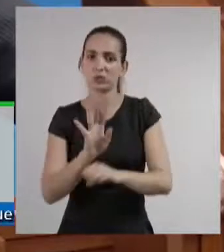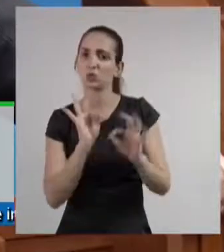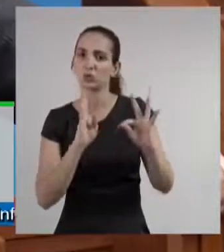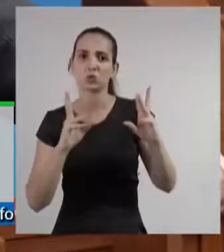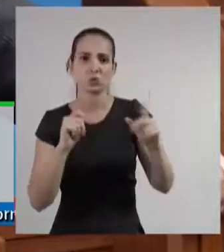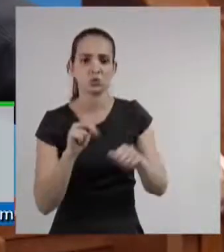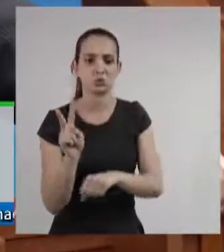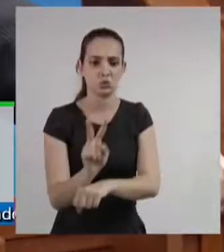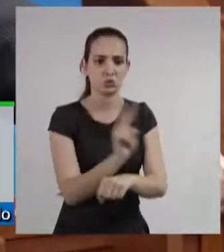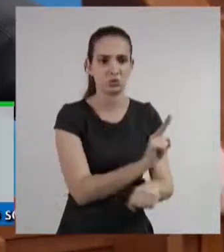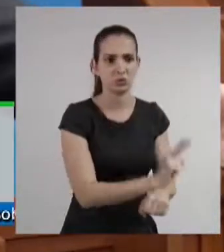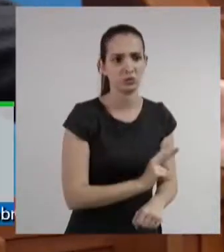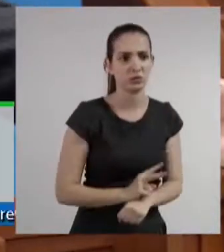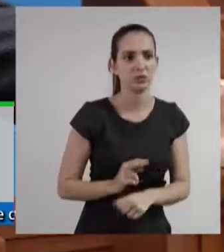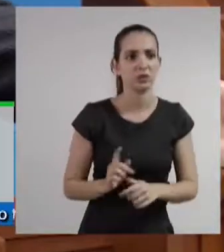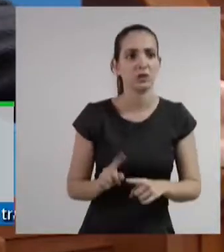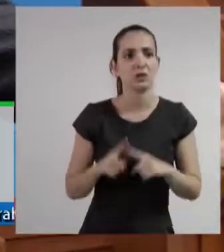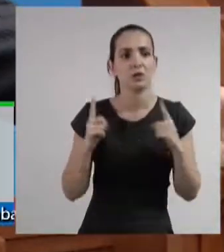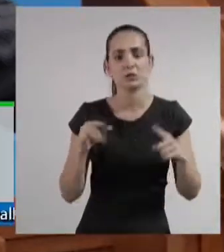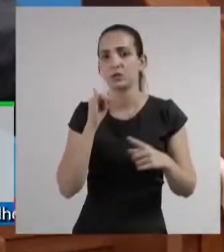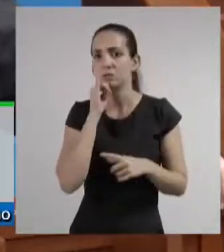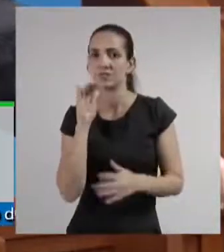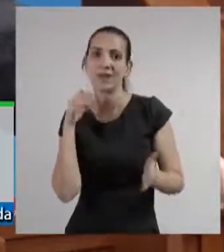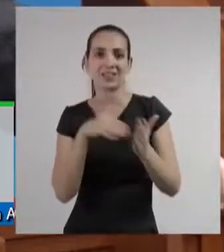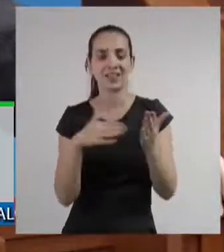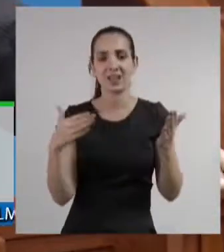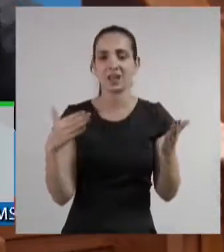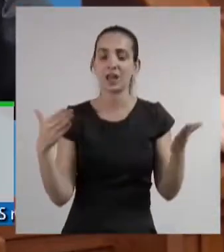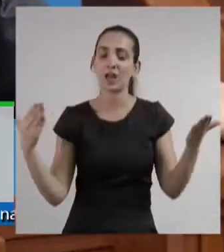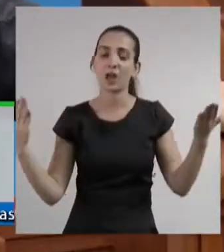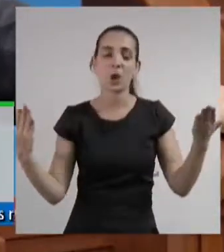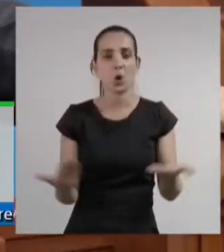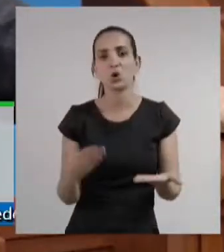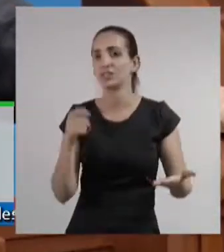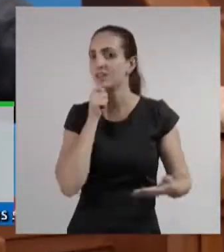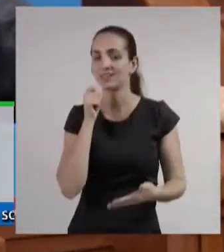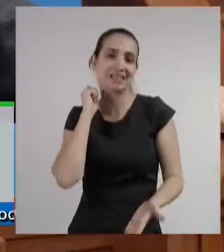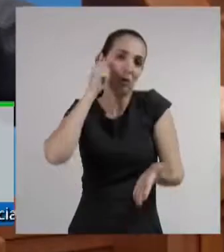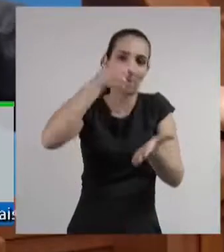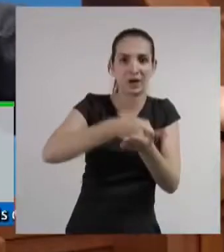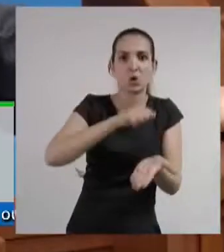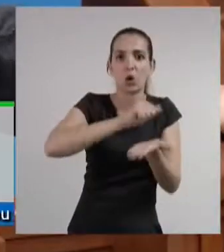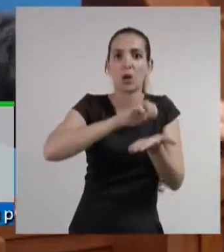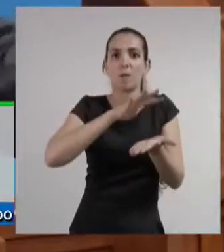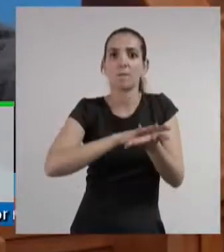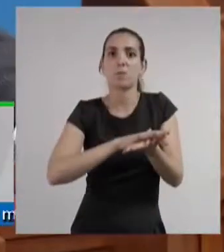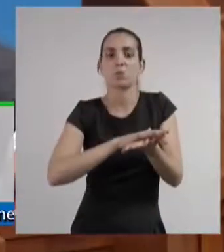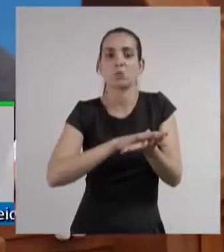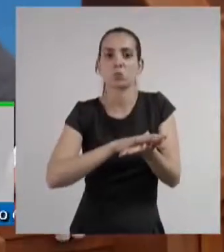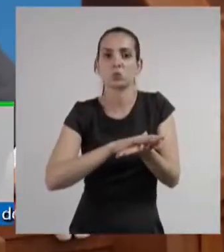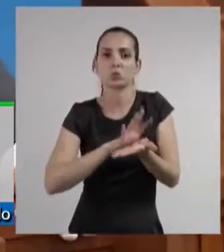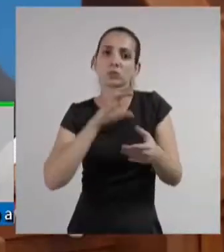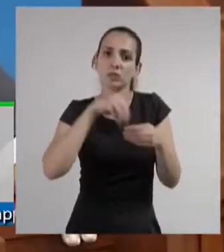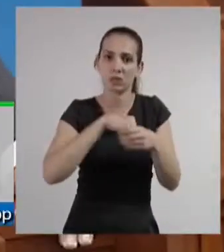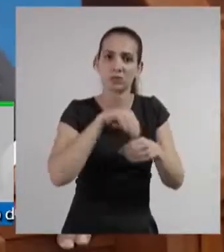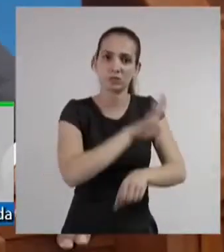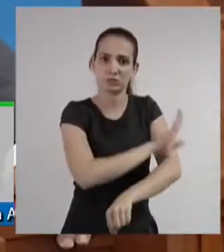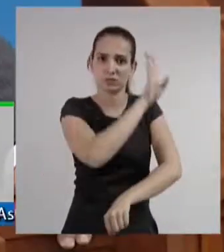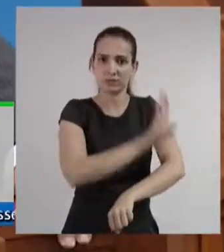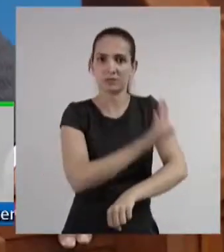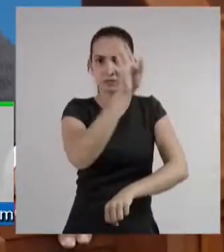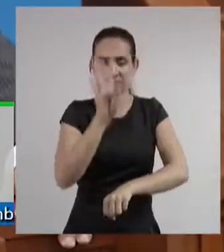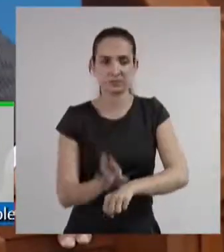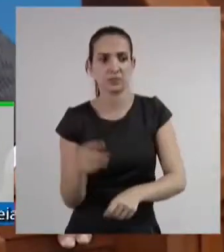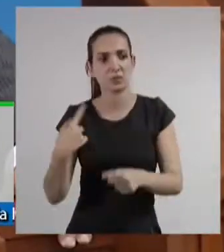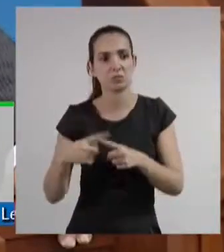foi realizado. Sabe por quê? Porque não pagou. É muito fácil você criar as APPs, é muito fácil você criar as